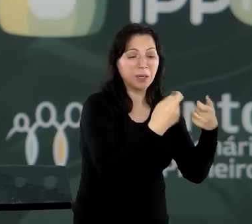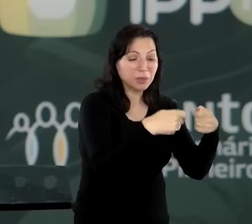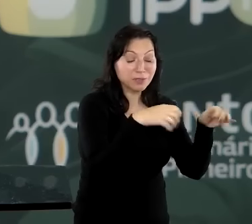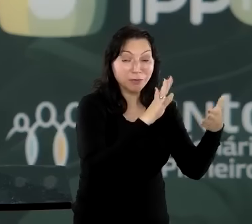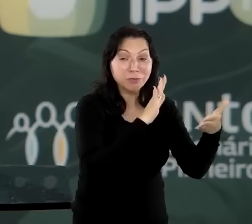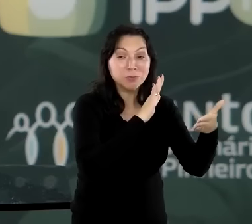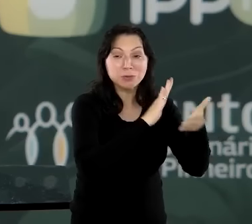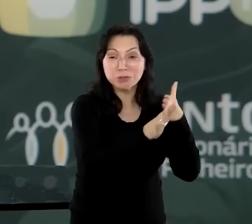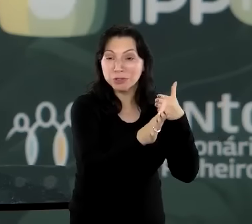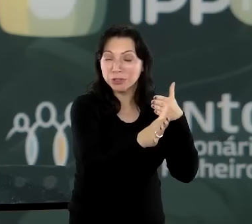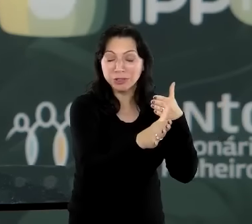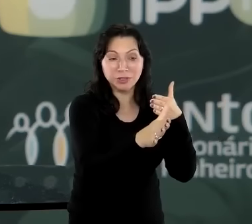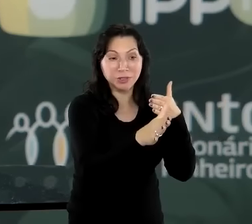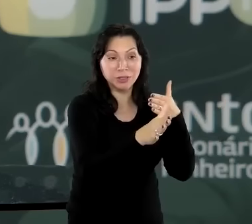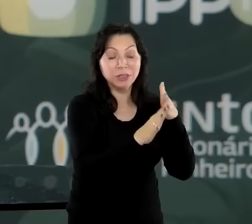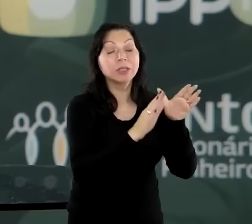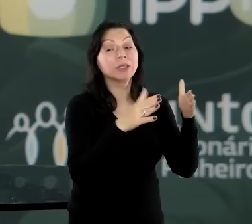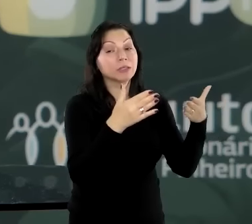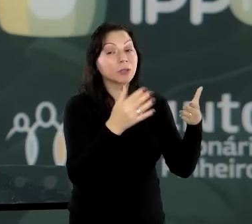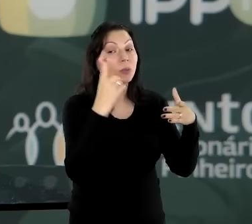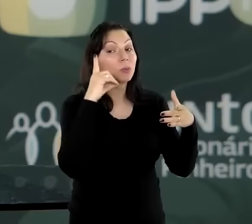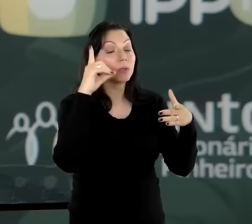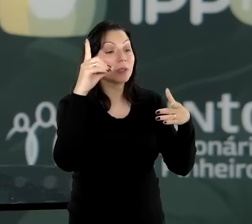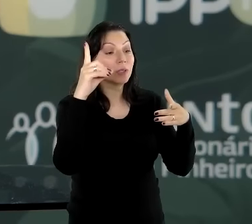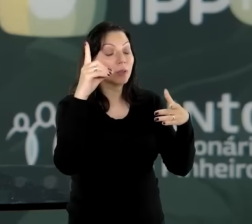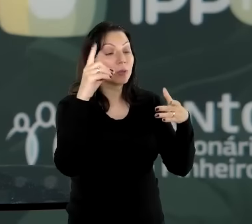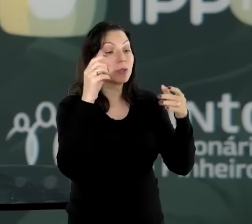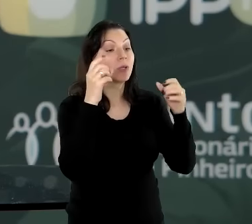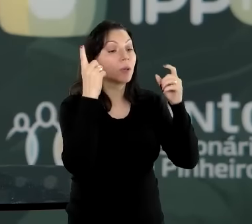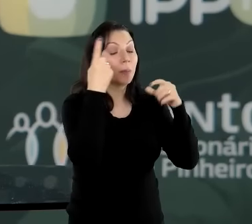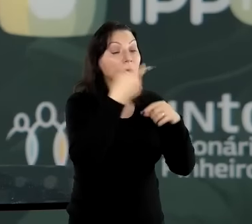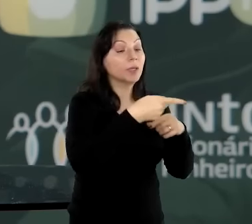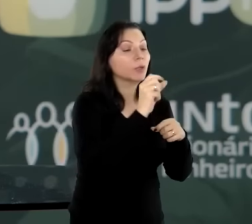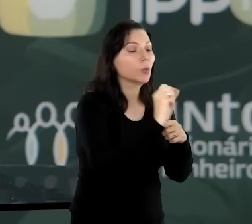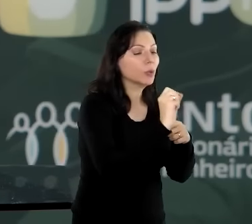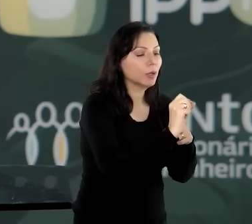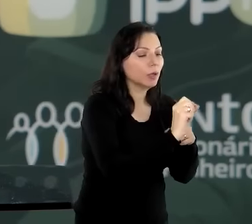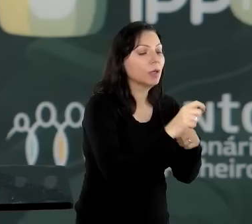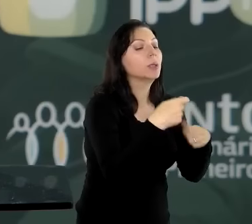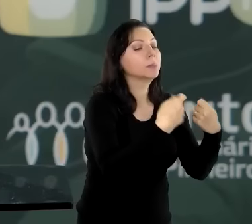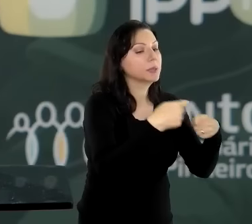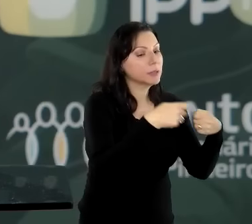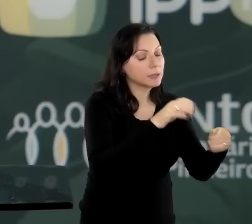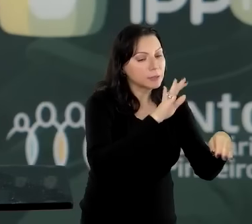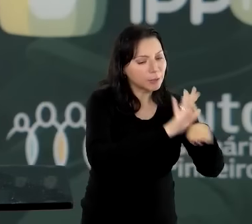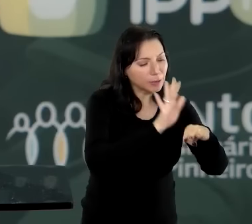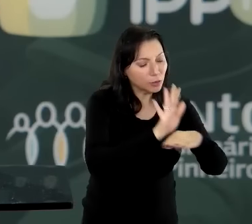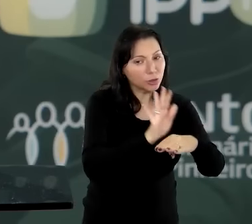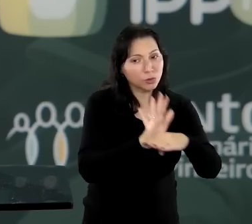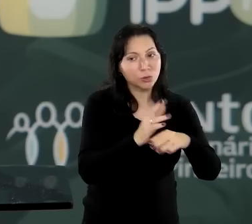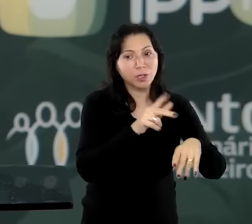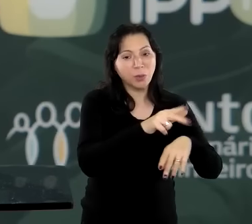ele está dizendo o seguinte: abra sua mão, ajude o seu irmão, socorra o seu irmão,